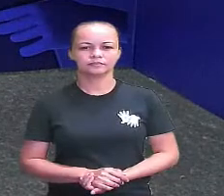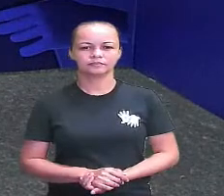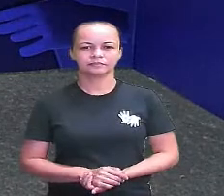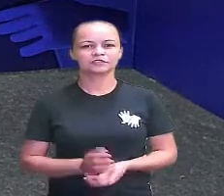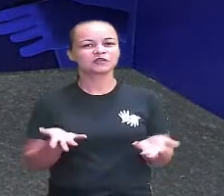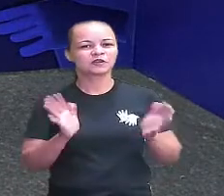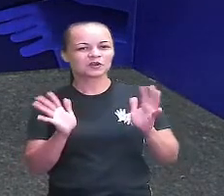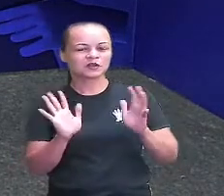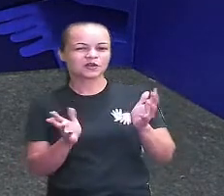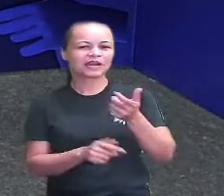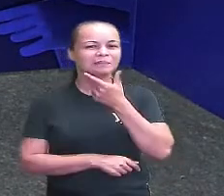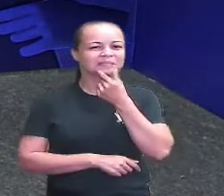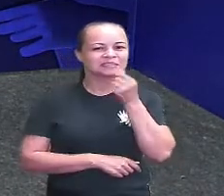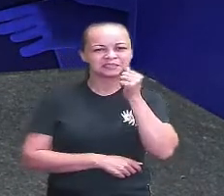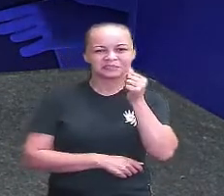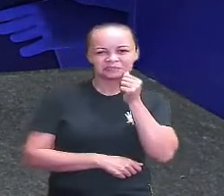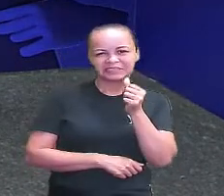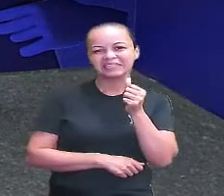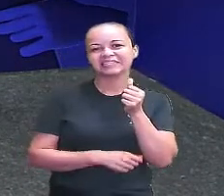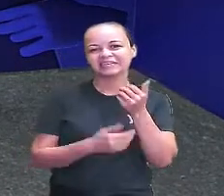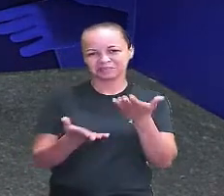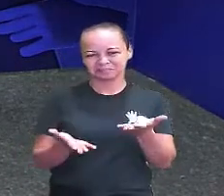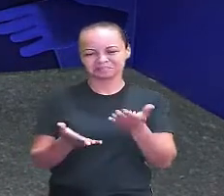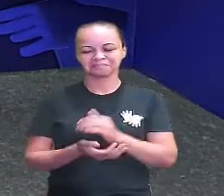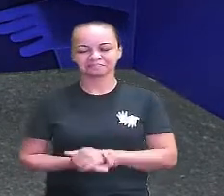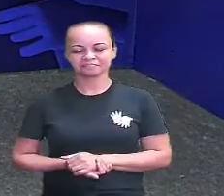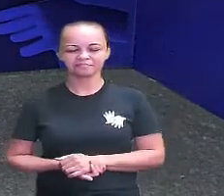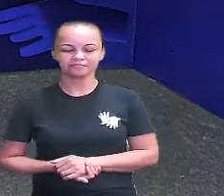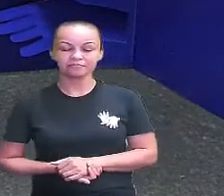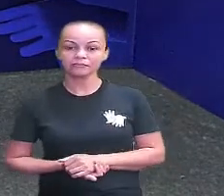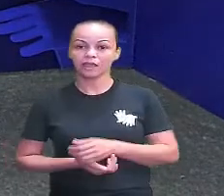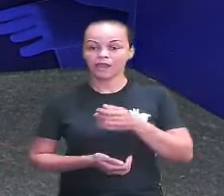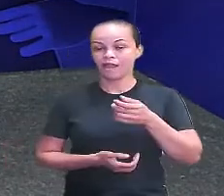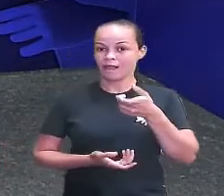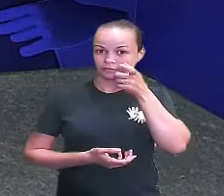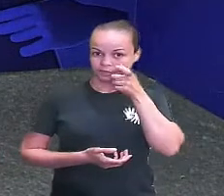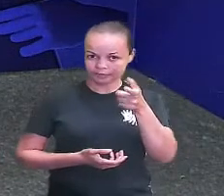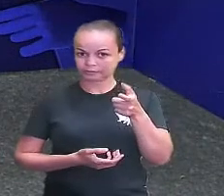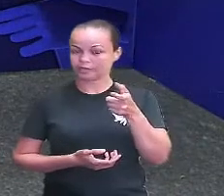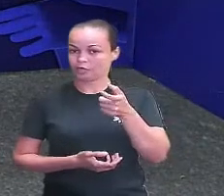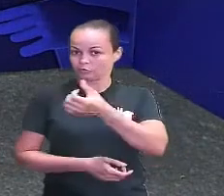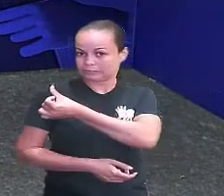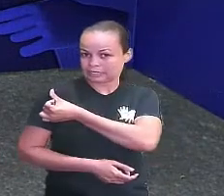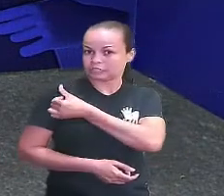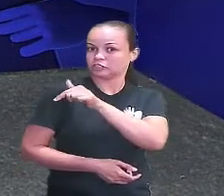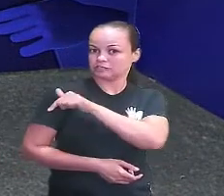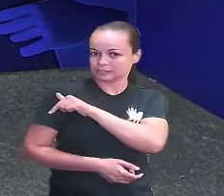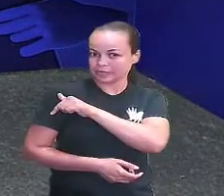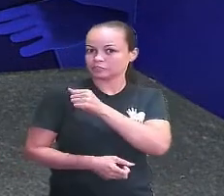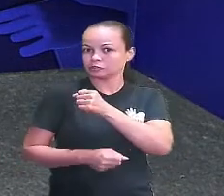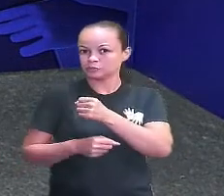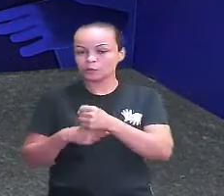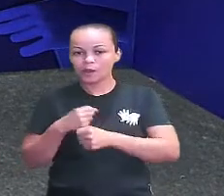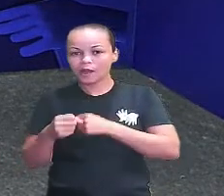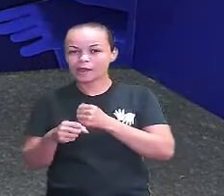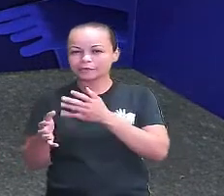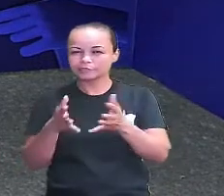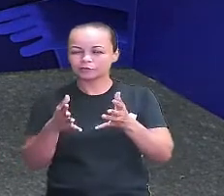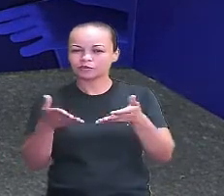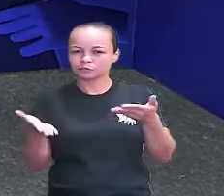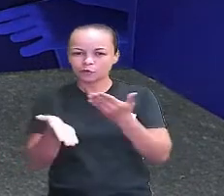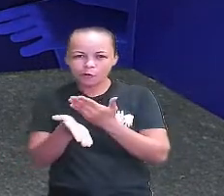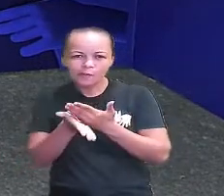Hello, boys and girls! Olá, meninos e meninas! Atenção, sexto e sétimo ano. Vamos começar a nossa English Class? Olha, o tema de